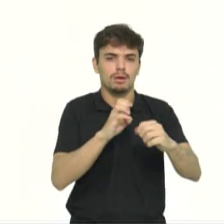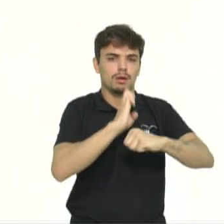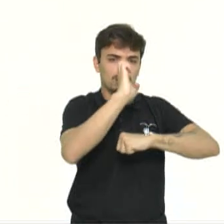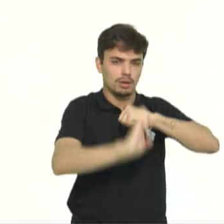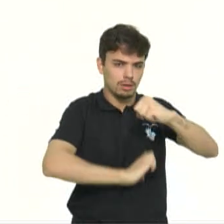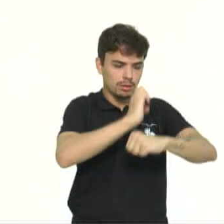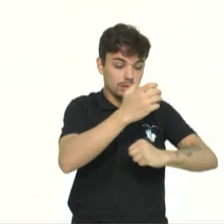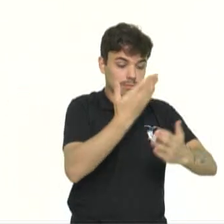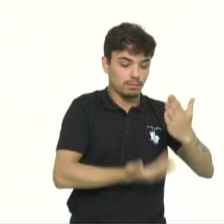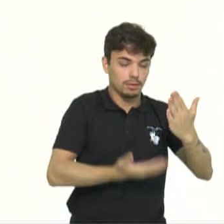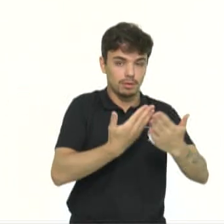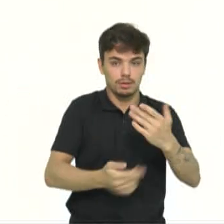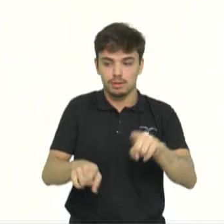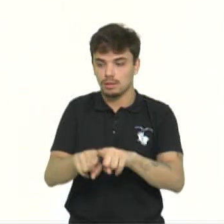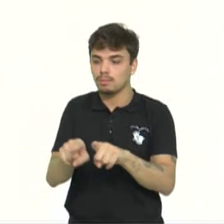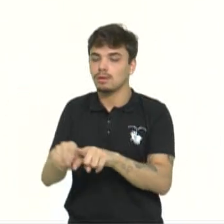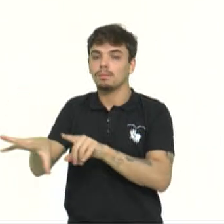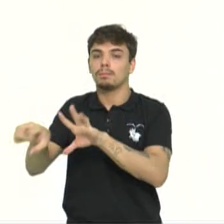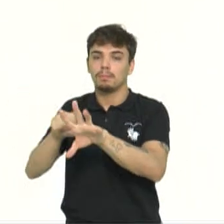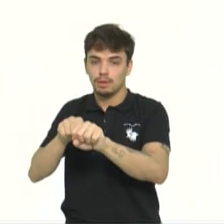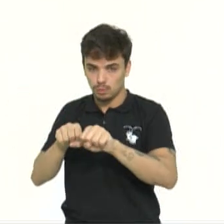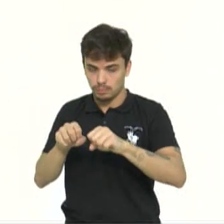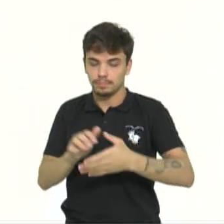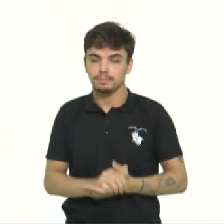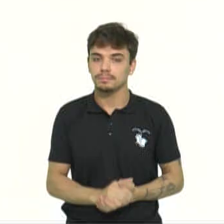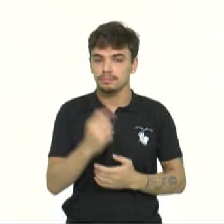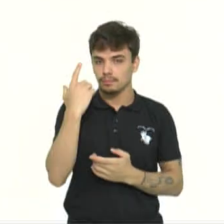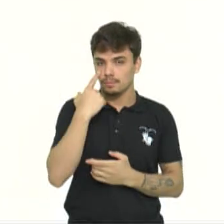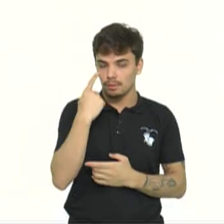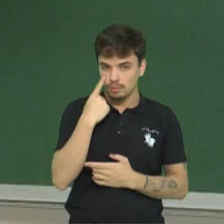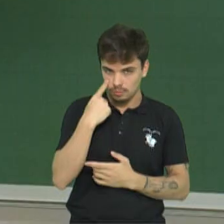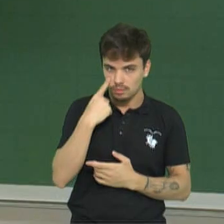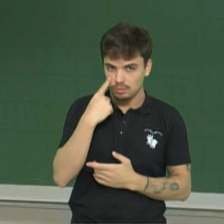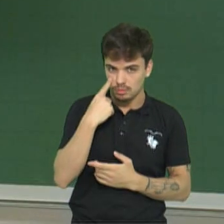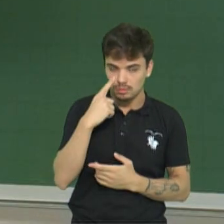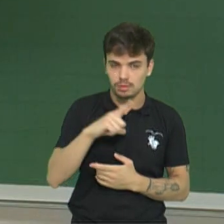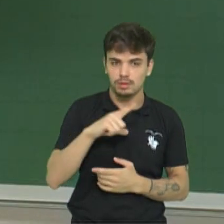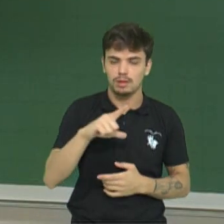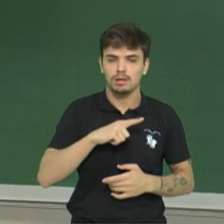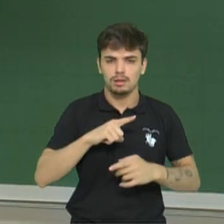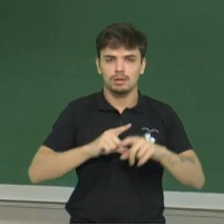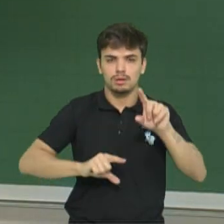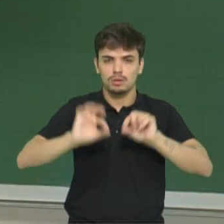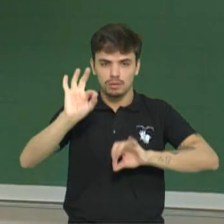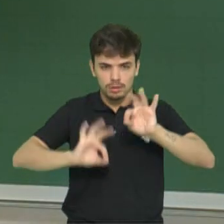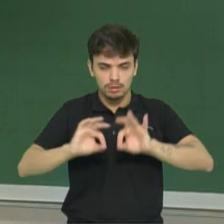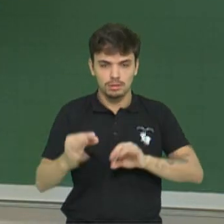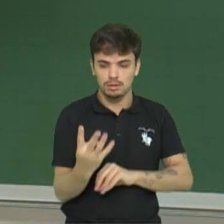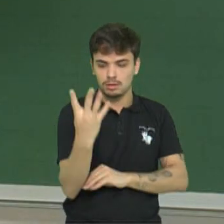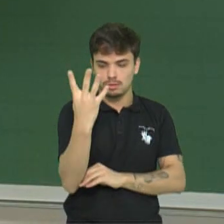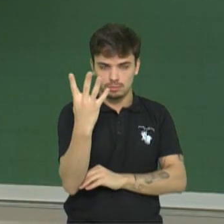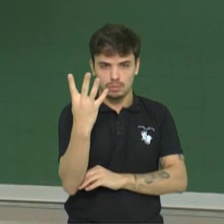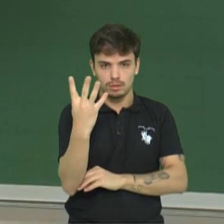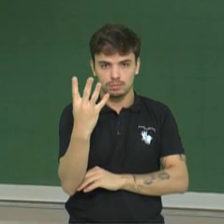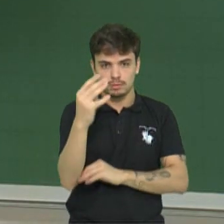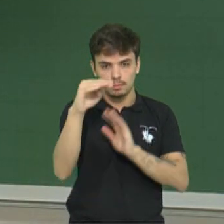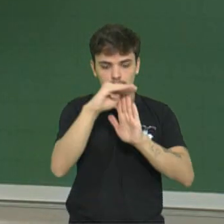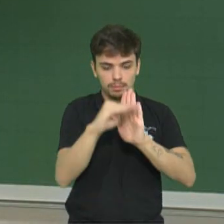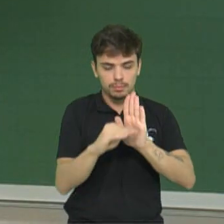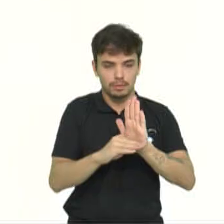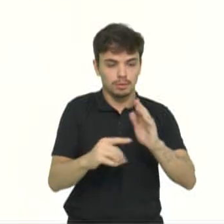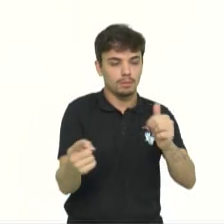foram perdidos e os que foram recebidos. Então, a gente ordena as coisas aqui com quatro passos, ok? O primeiro